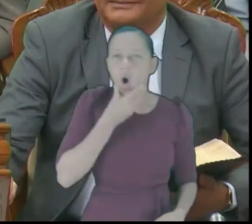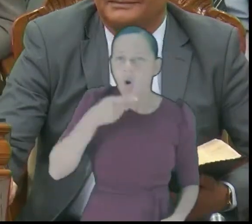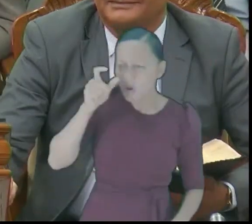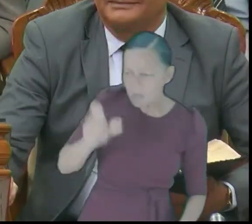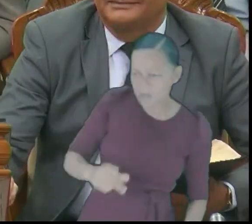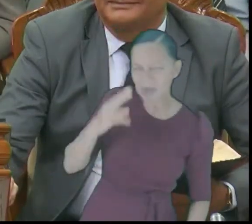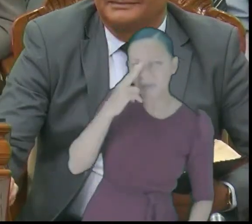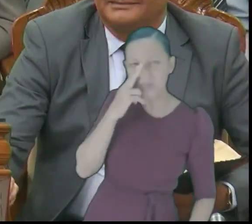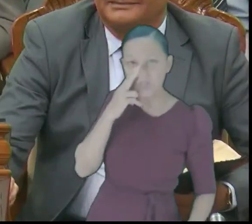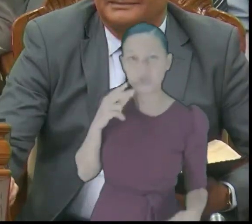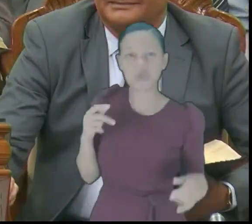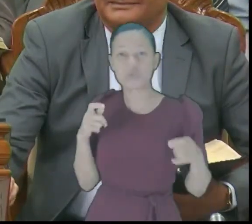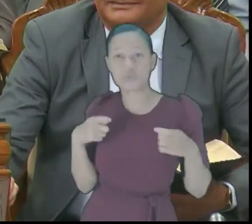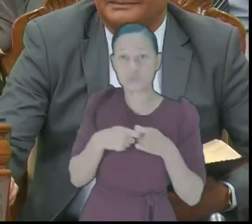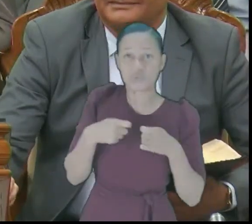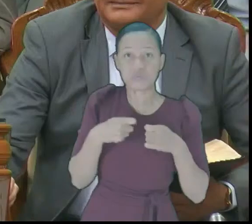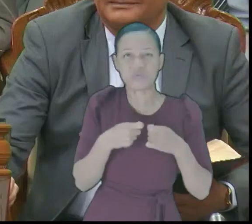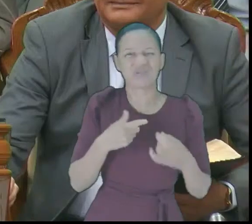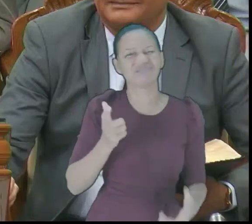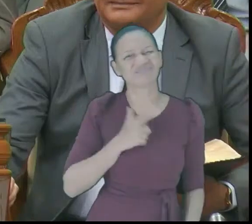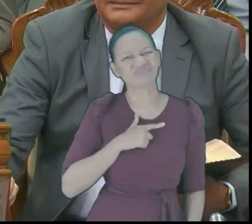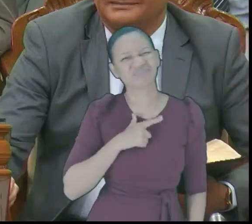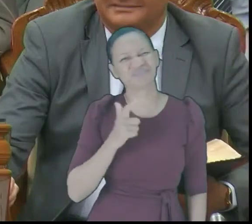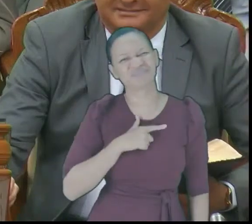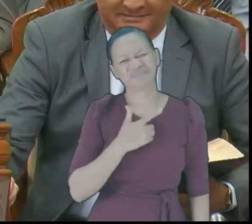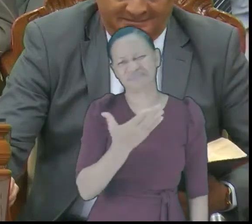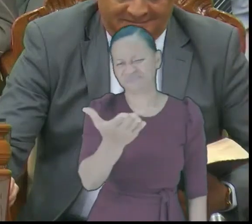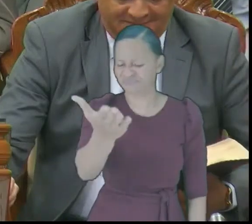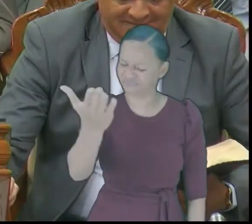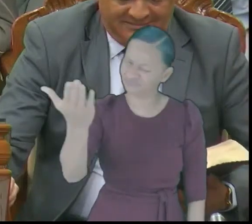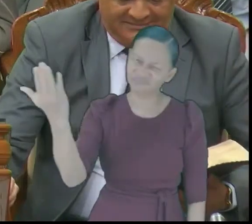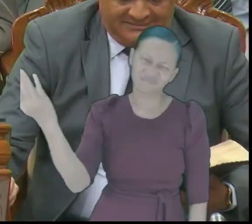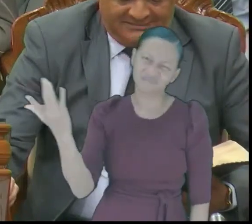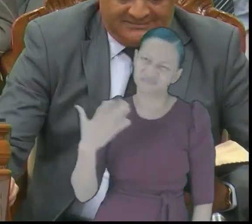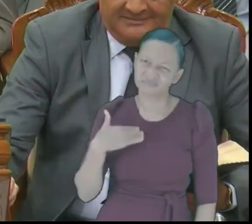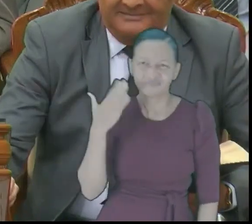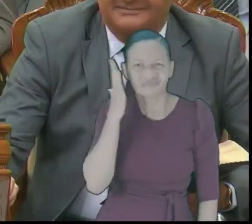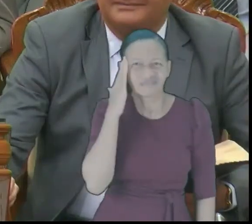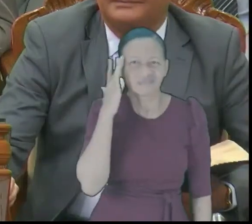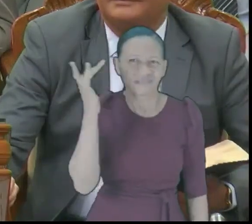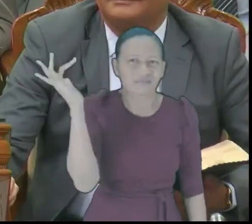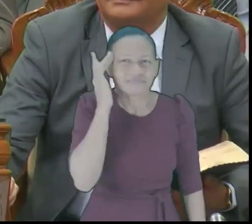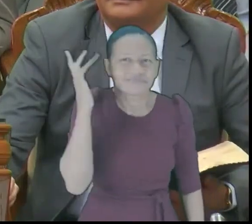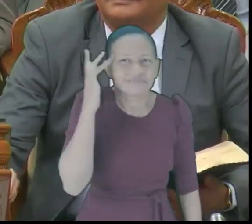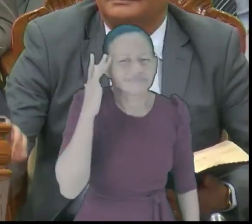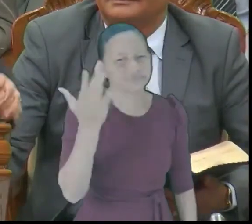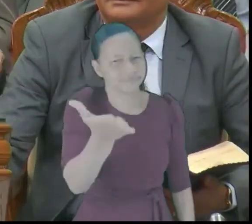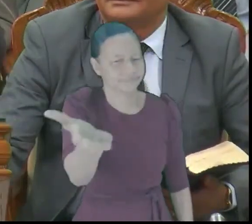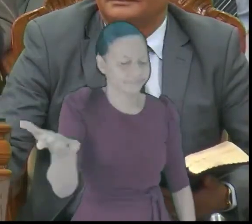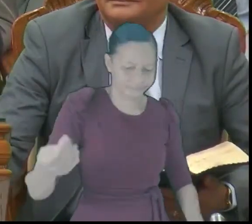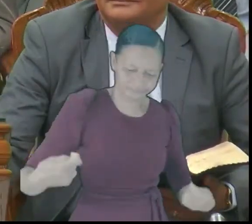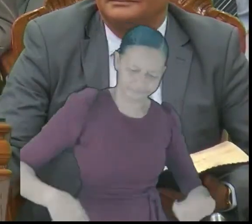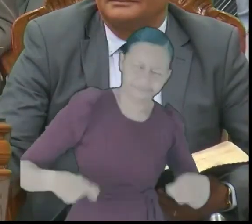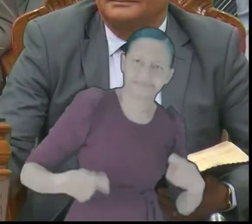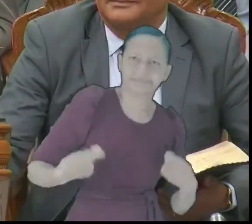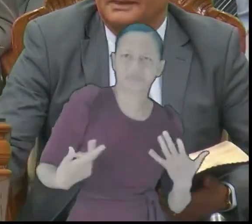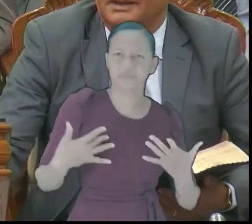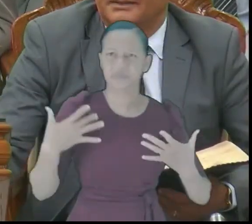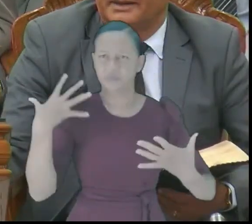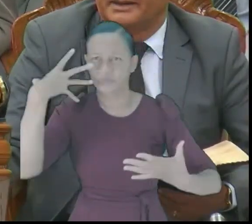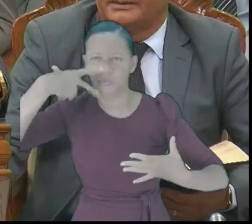crente, vestido cocotinha, fica feio para você, meu irmão. Fica feio. O seu corpo, você tem que andar